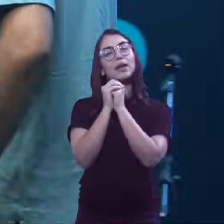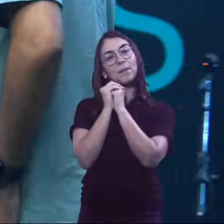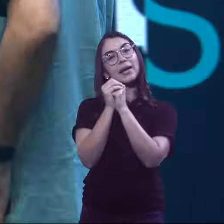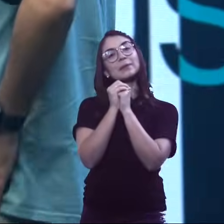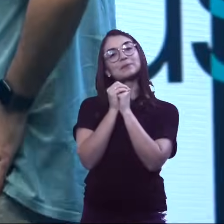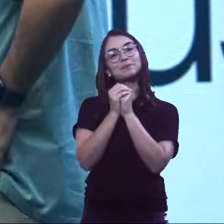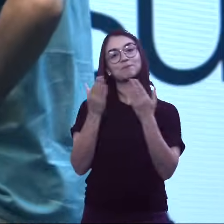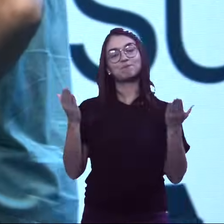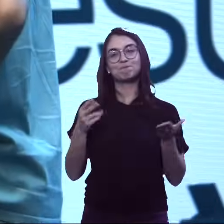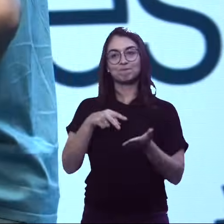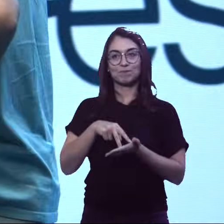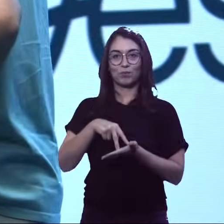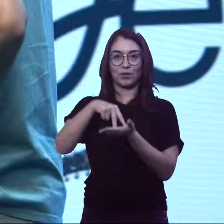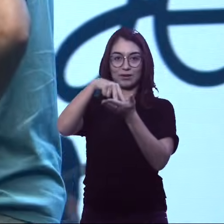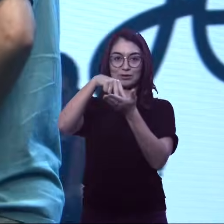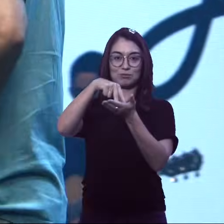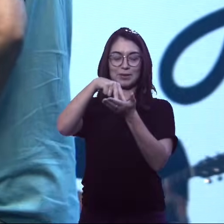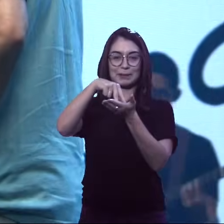está.